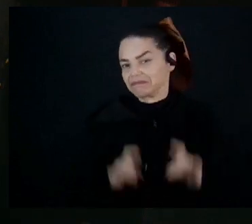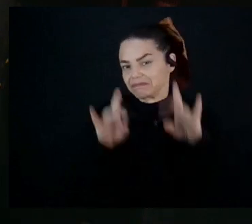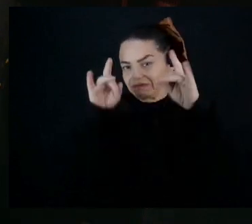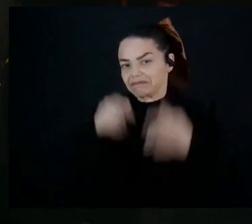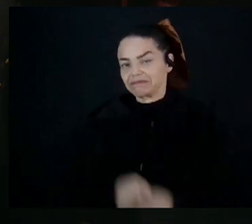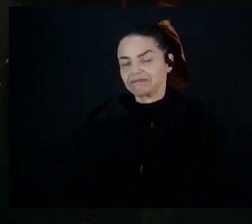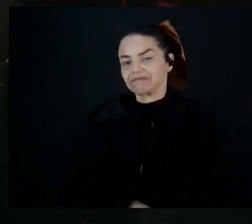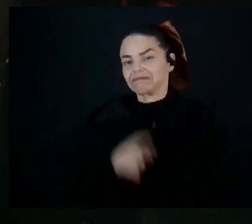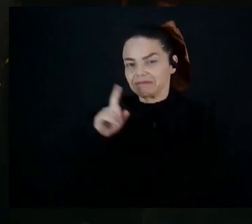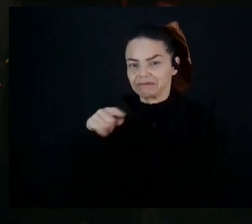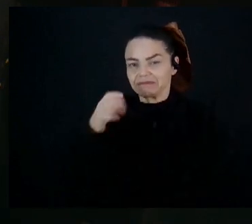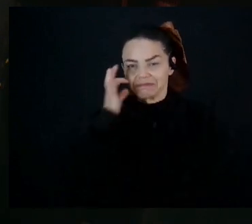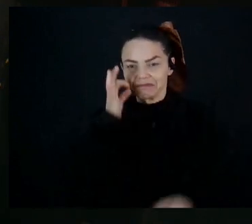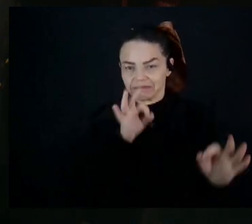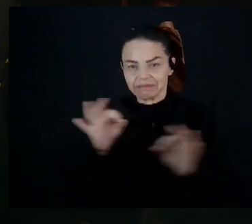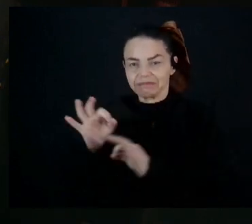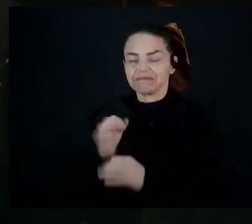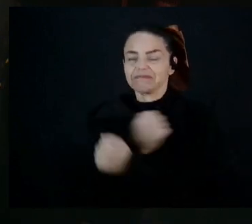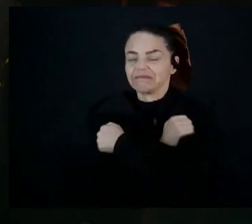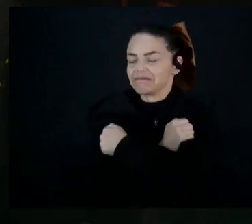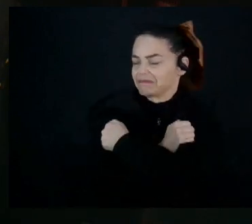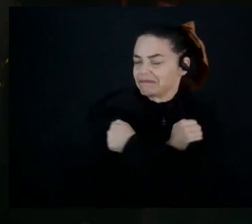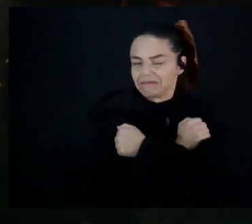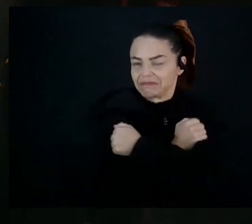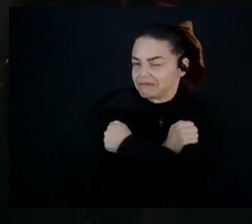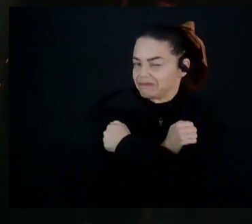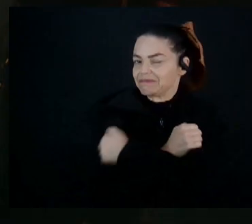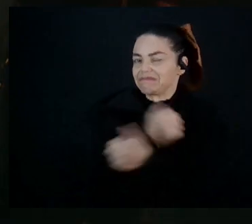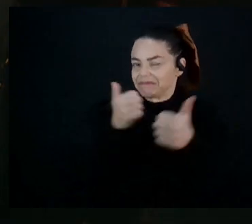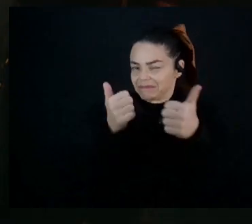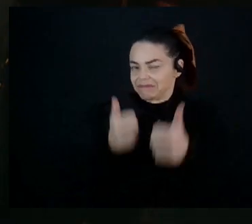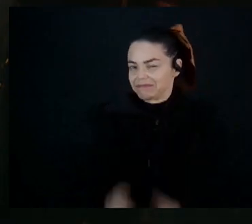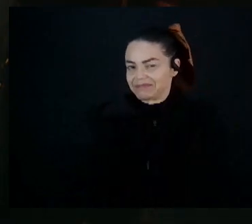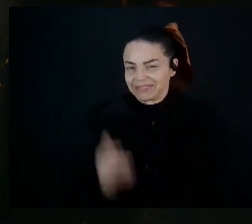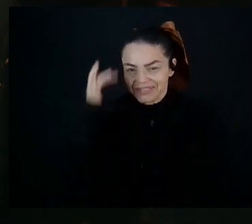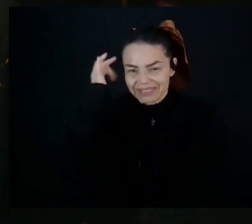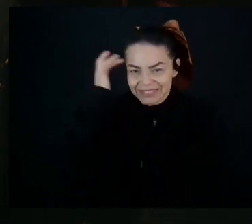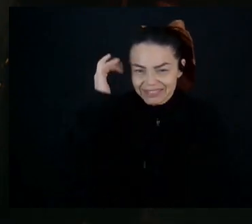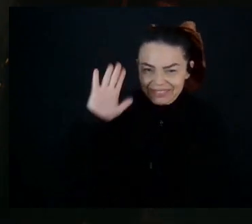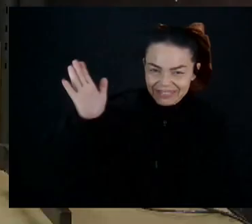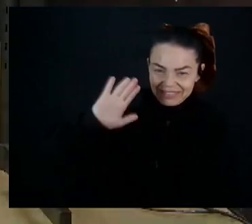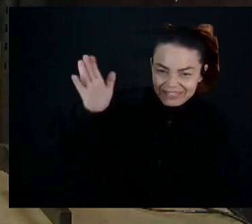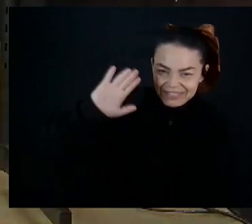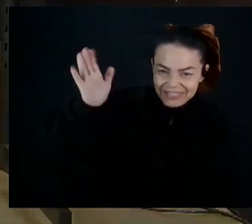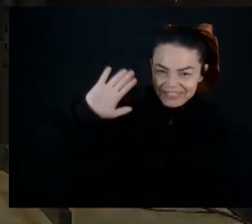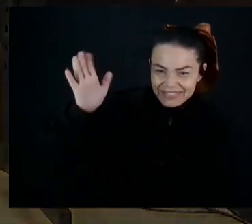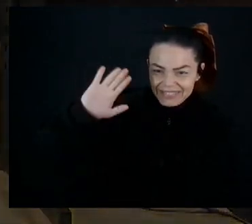outro lado. Um grande abraço, fique bem e até amanhã, se Deus quiser. Tchau, tchau.